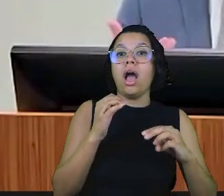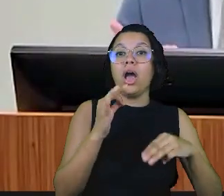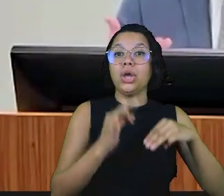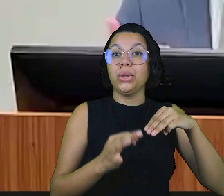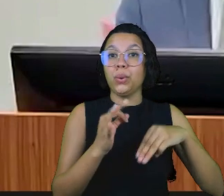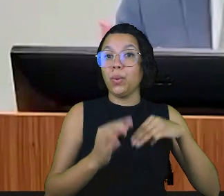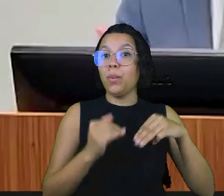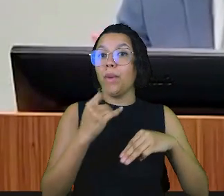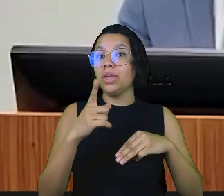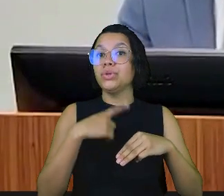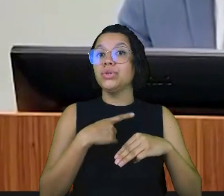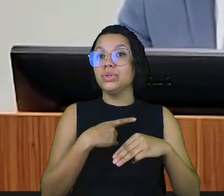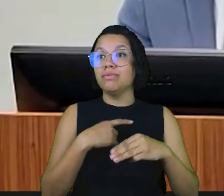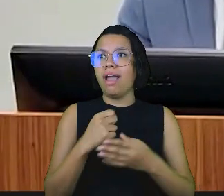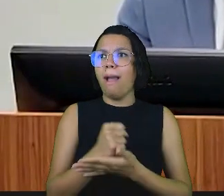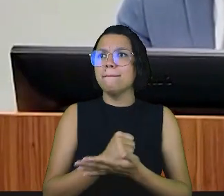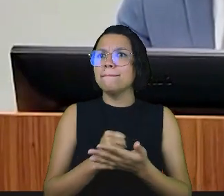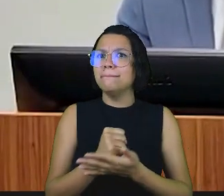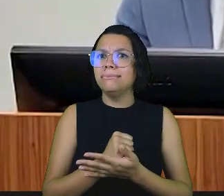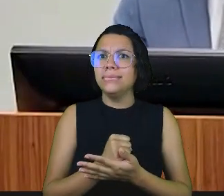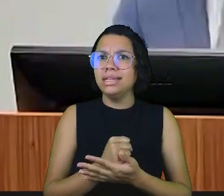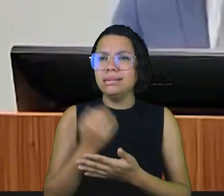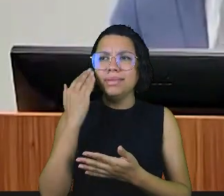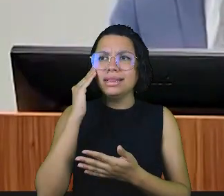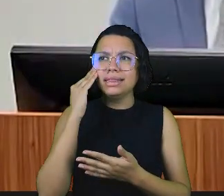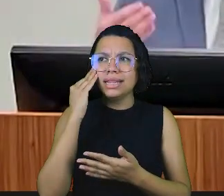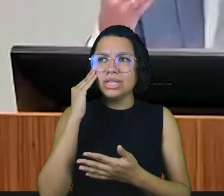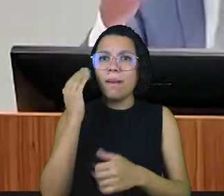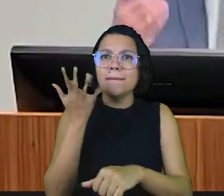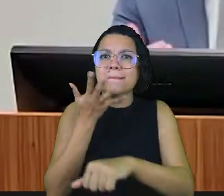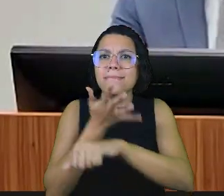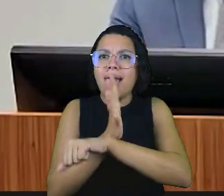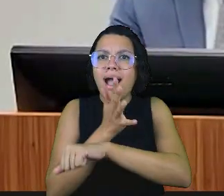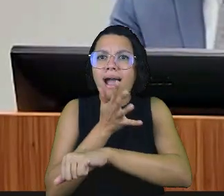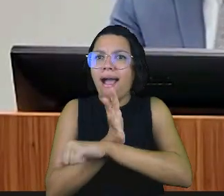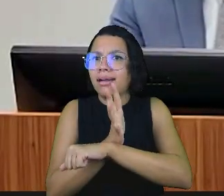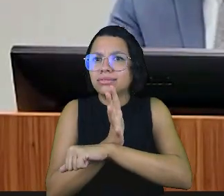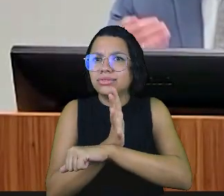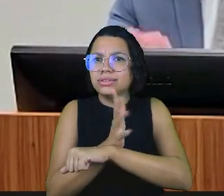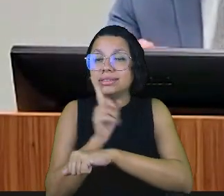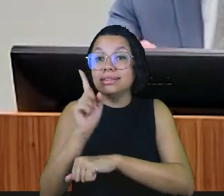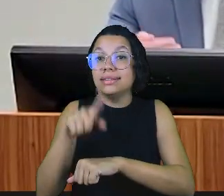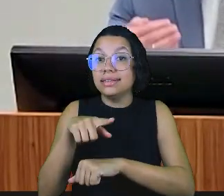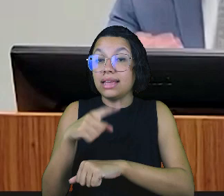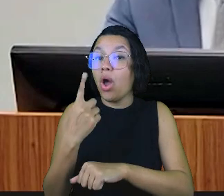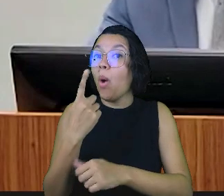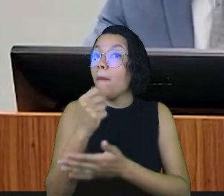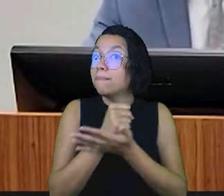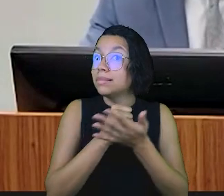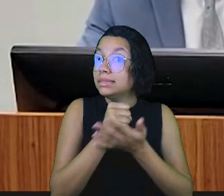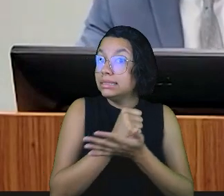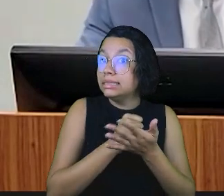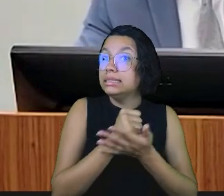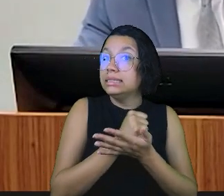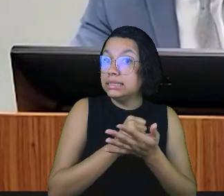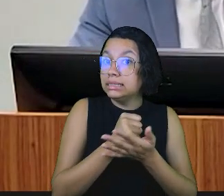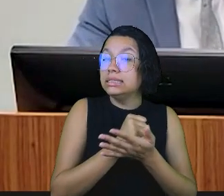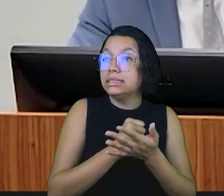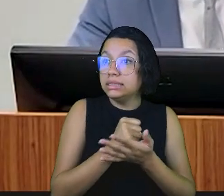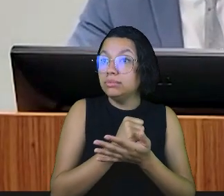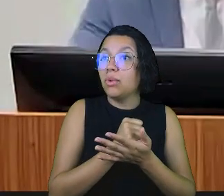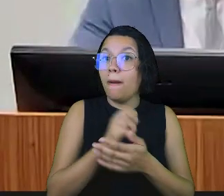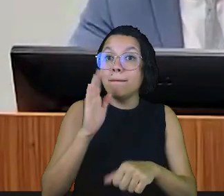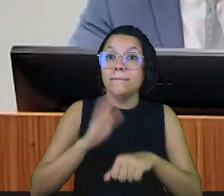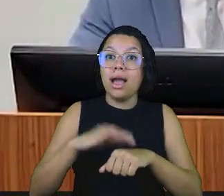de praticabilidade, que é um dos princípios reinantes, um dos princípios mais importantes do